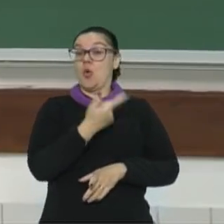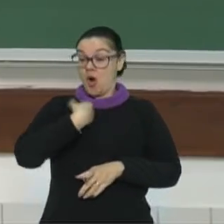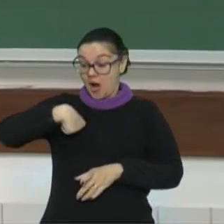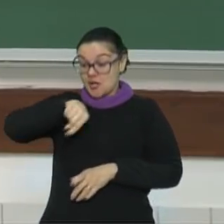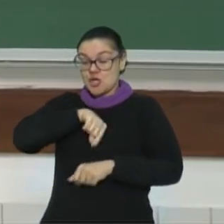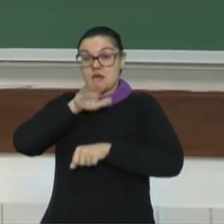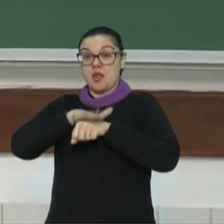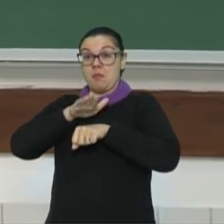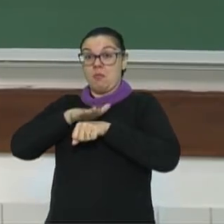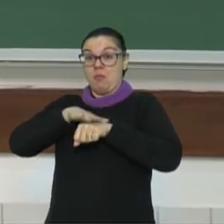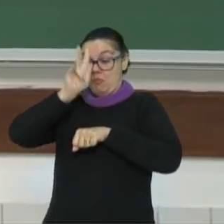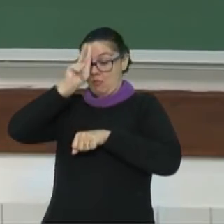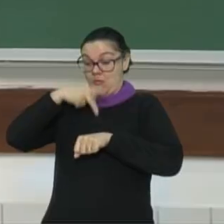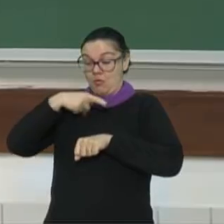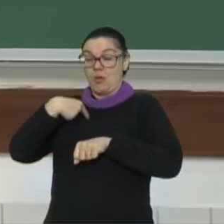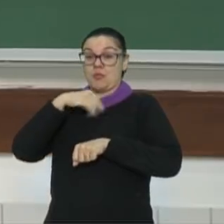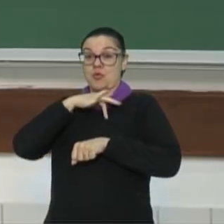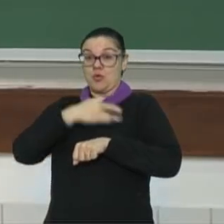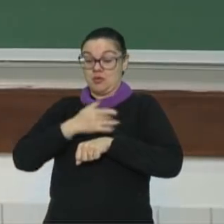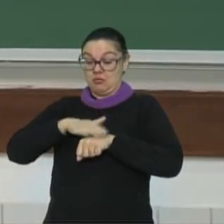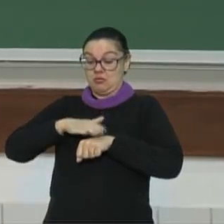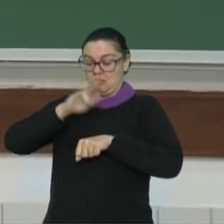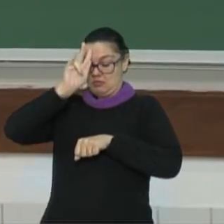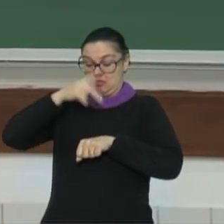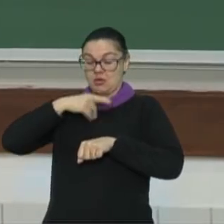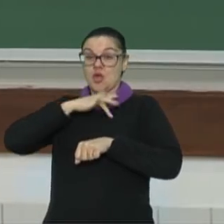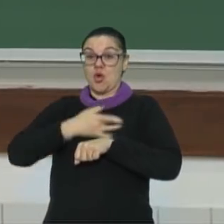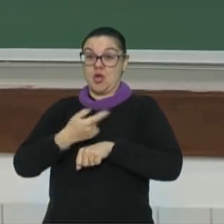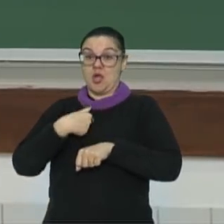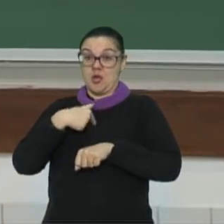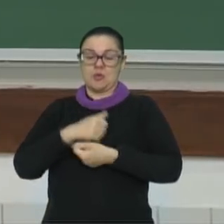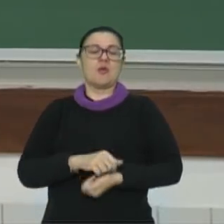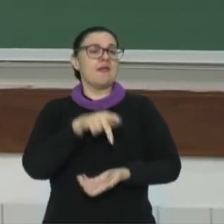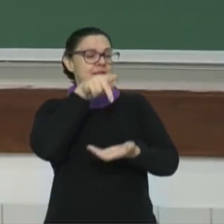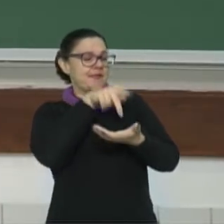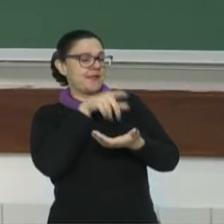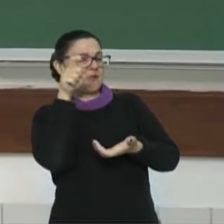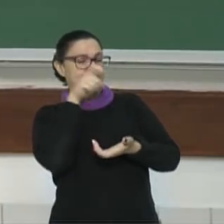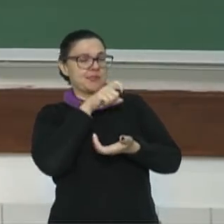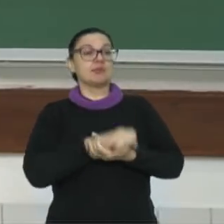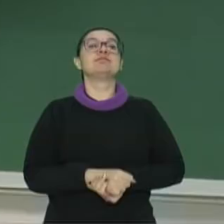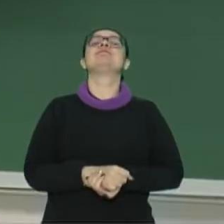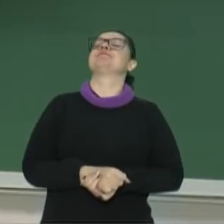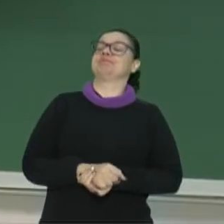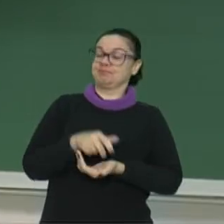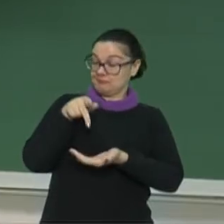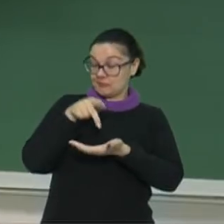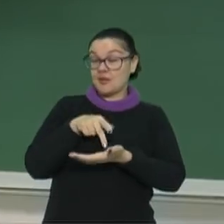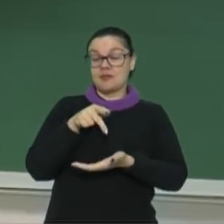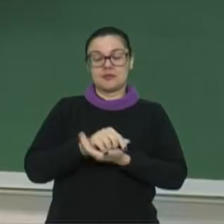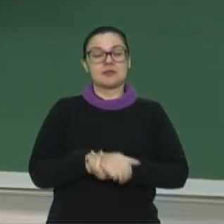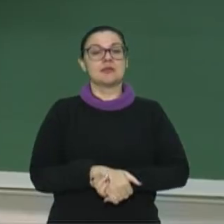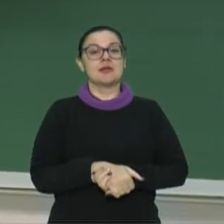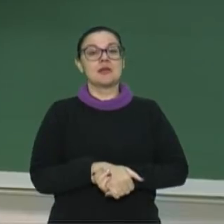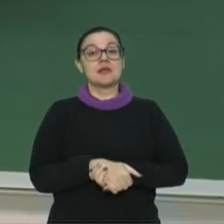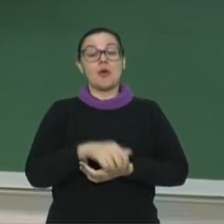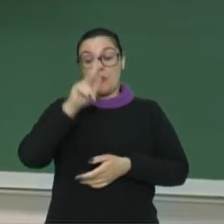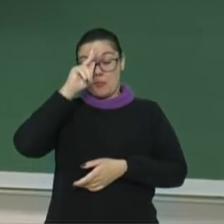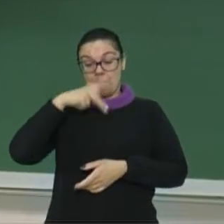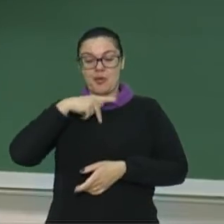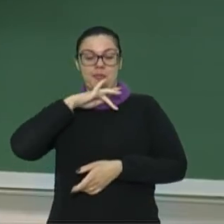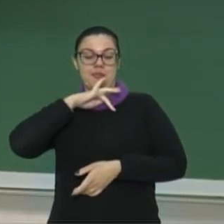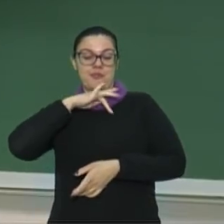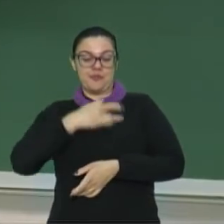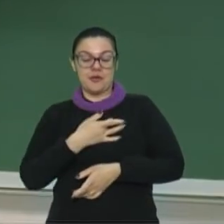a vitimização do próprio, né? Aí de si próprio. Verdadeiro ou falso? Falamos verdadeiro. Vitimismo, aqui a gente está falando